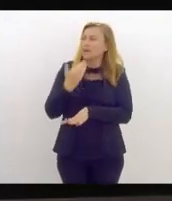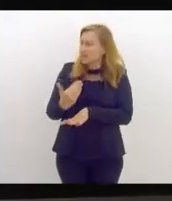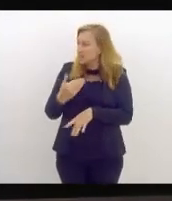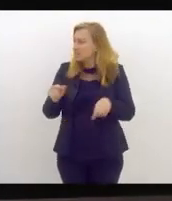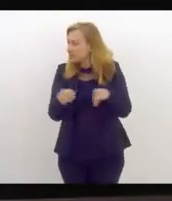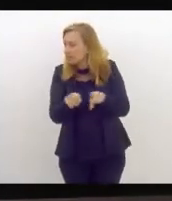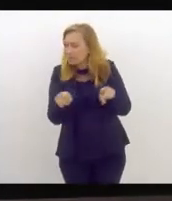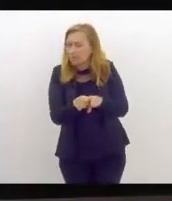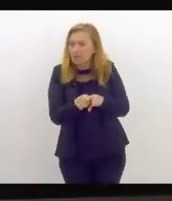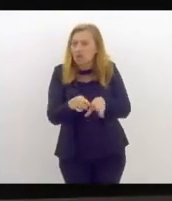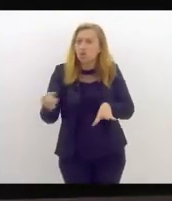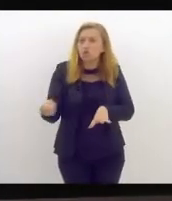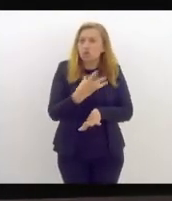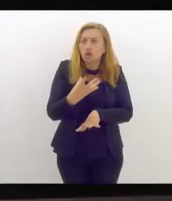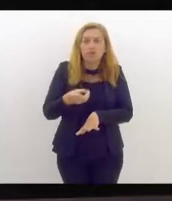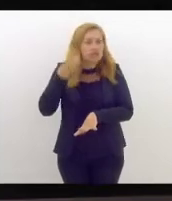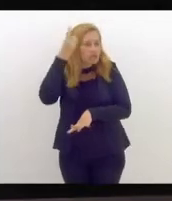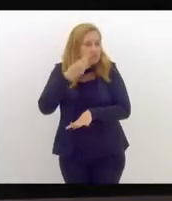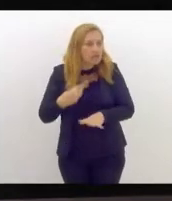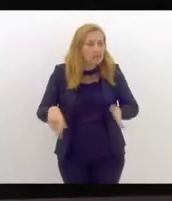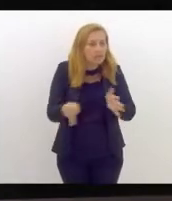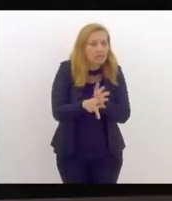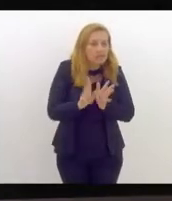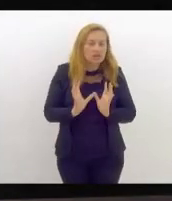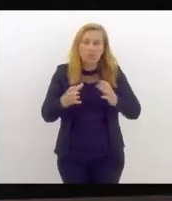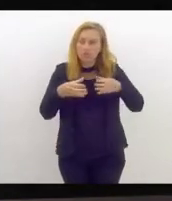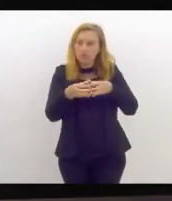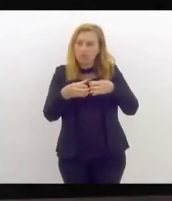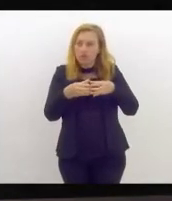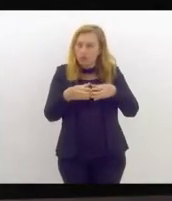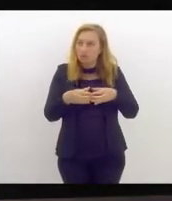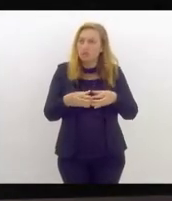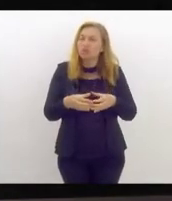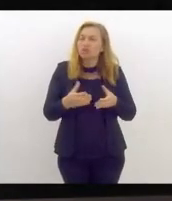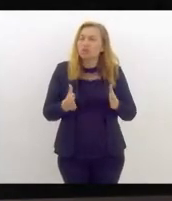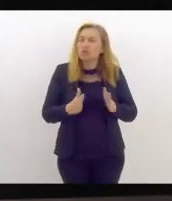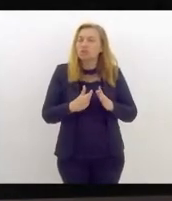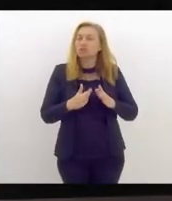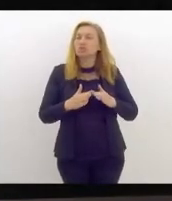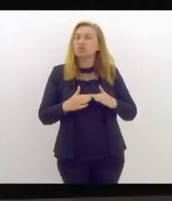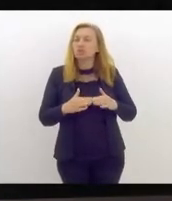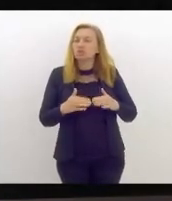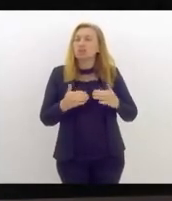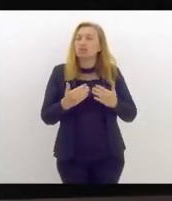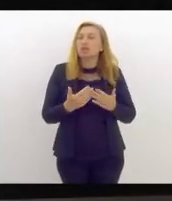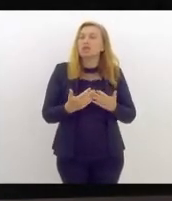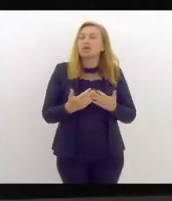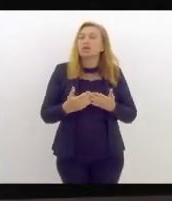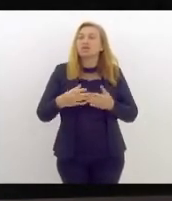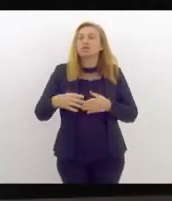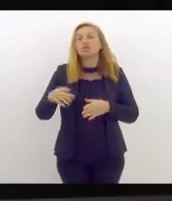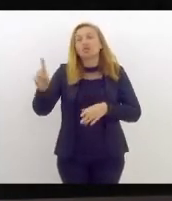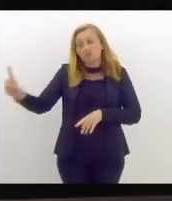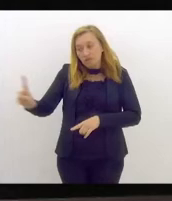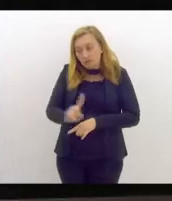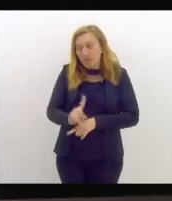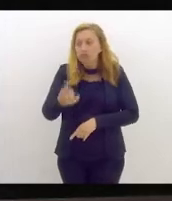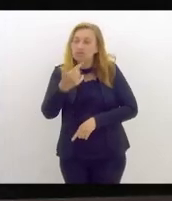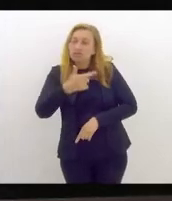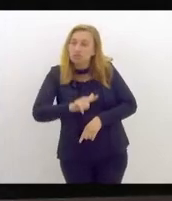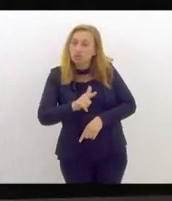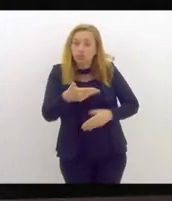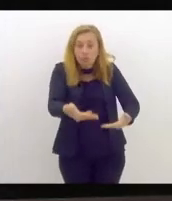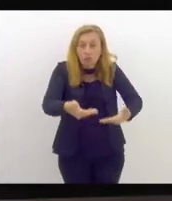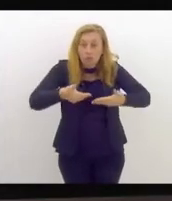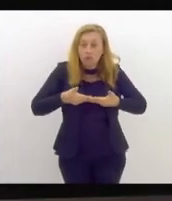dos novos deputados que fizeram parte dessa comissão parlamentares que era assim que é prove o nosso relatório de ouvir aqui novamente né como